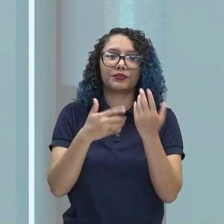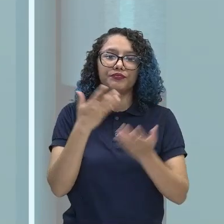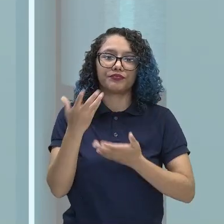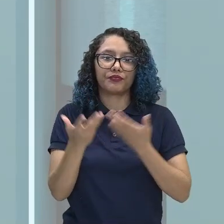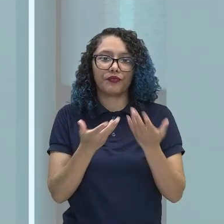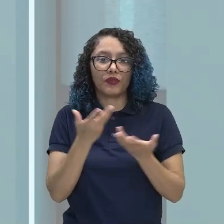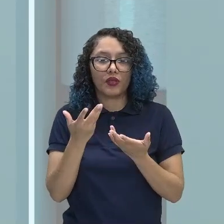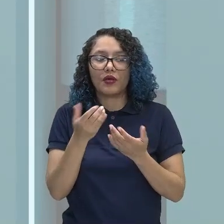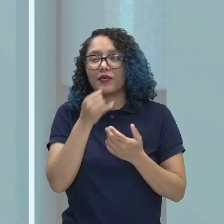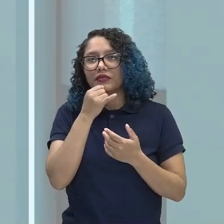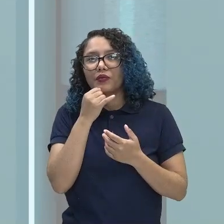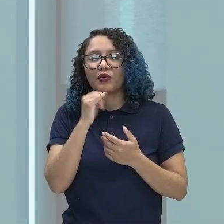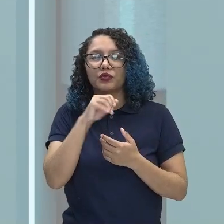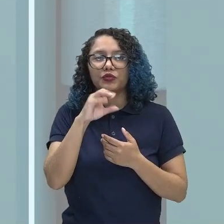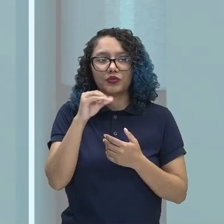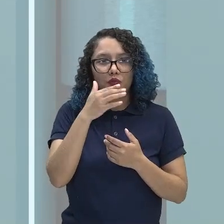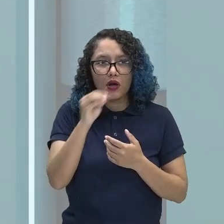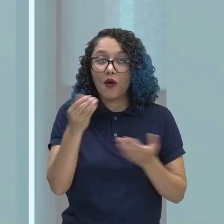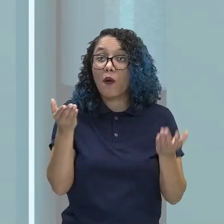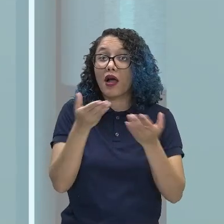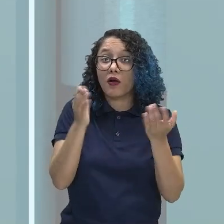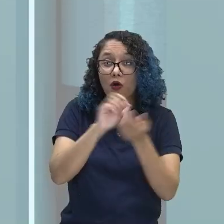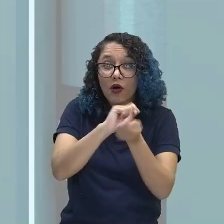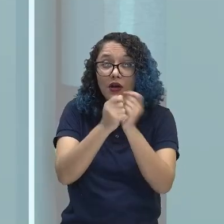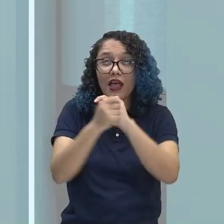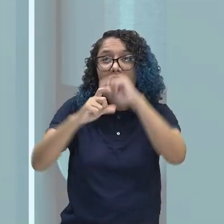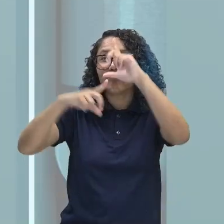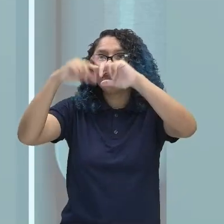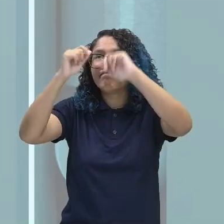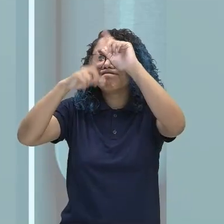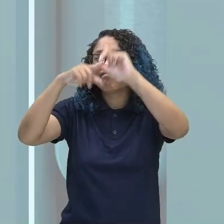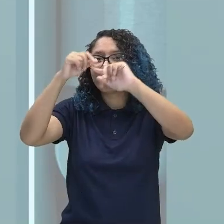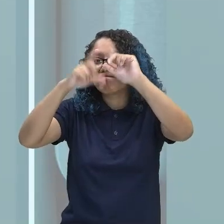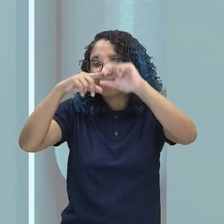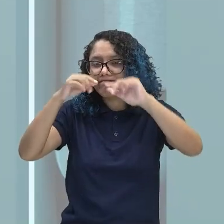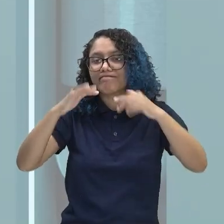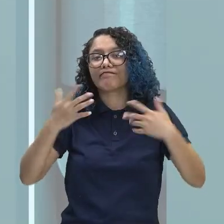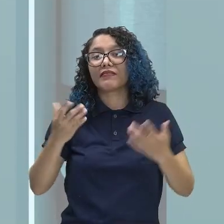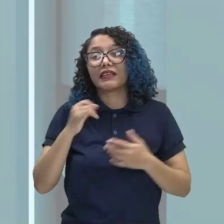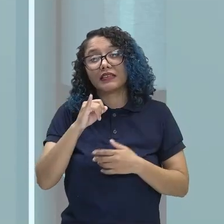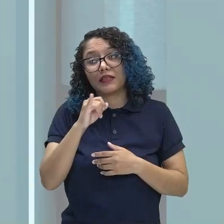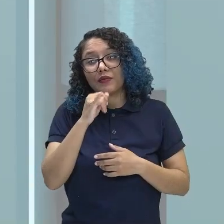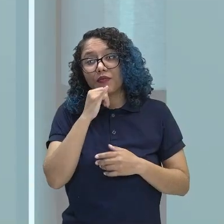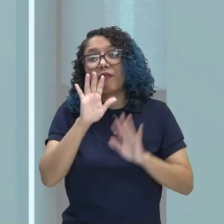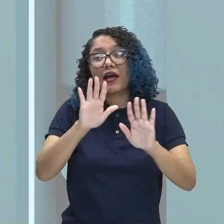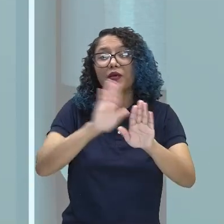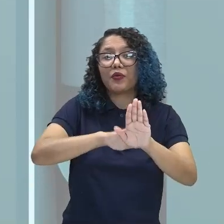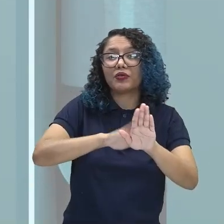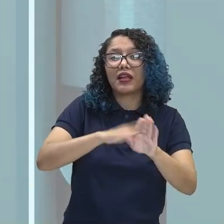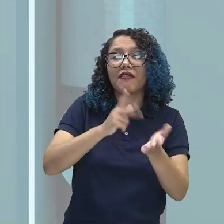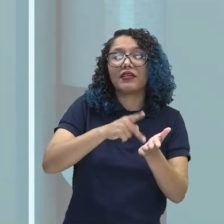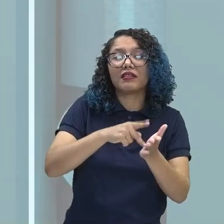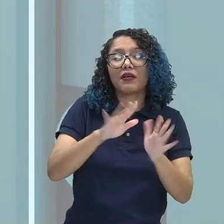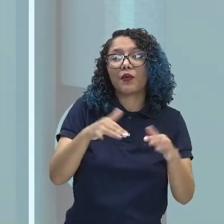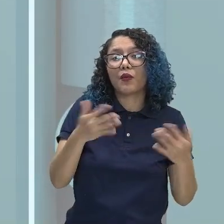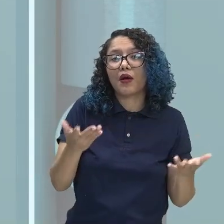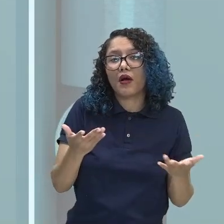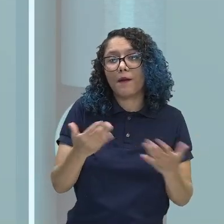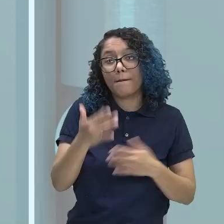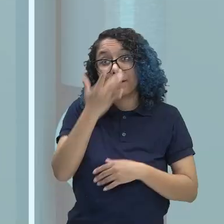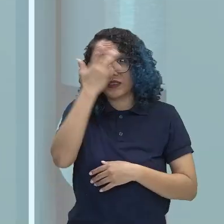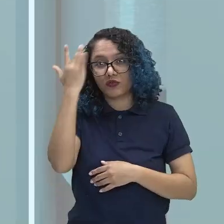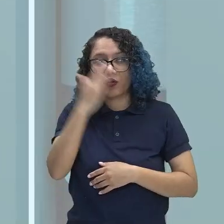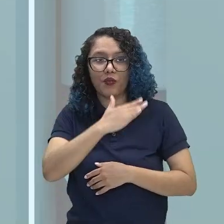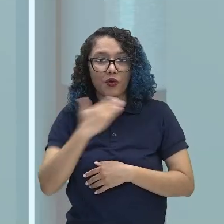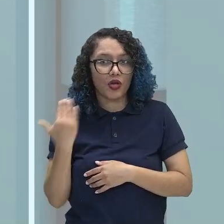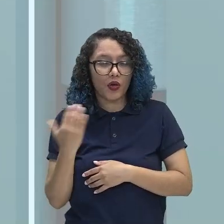João virou uma estrelinha, né? Tipo assim. Então, quando você não quer dizer que a pessoa morreu, né? Ou então João